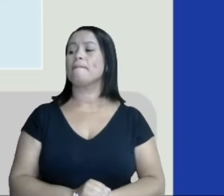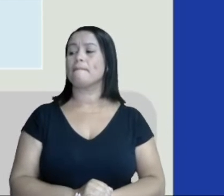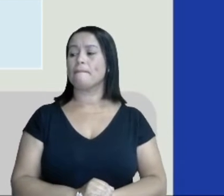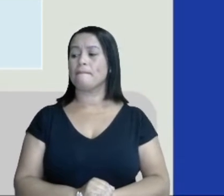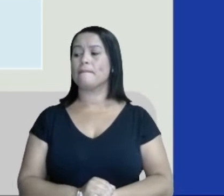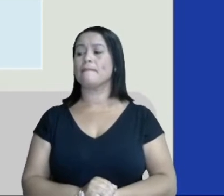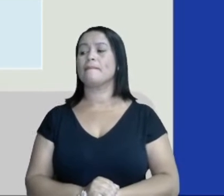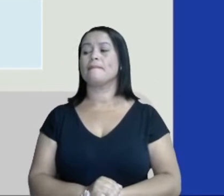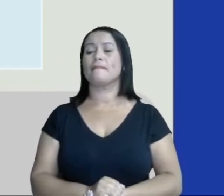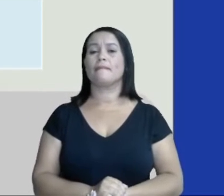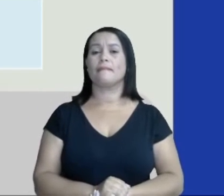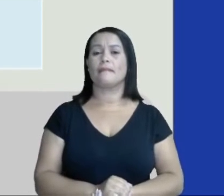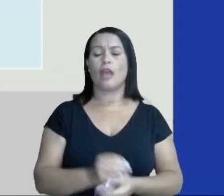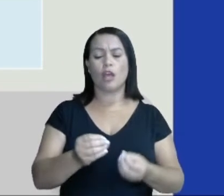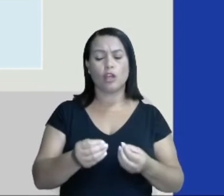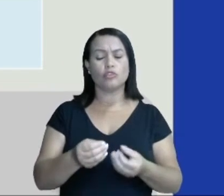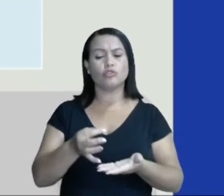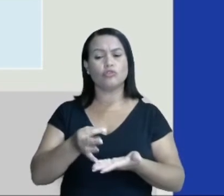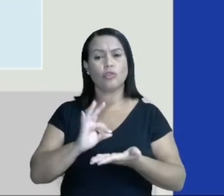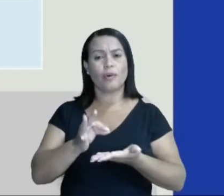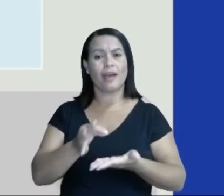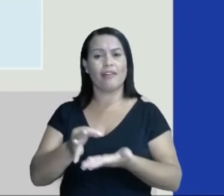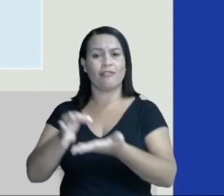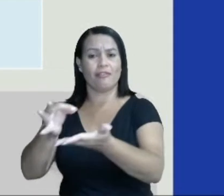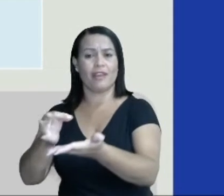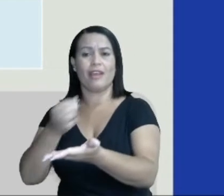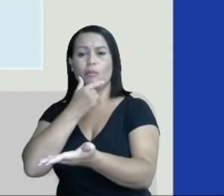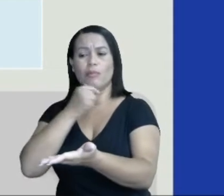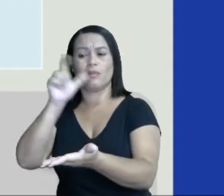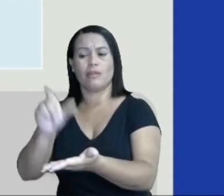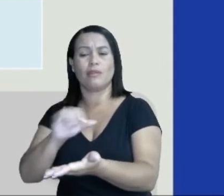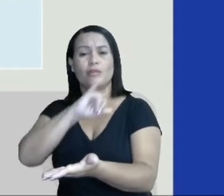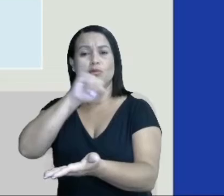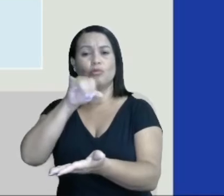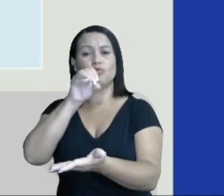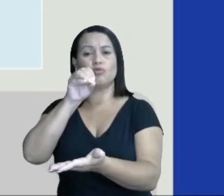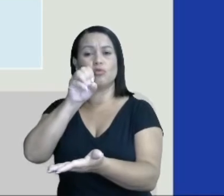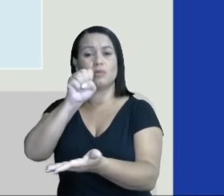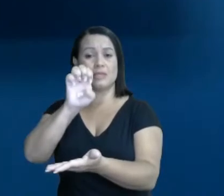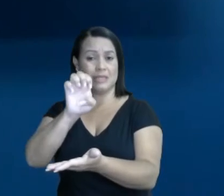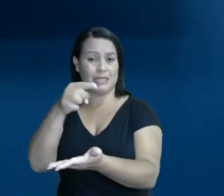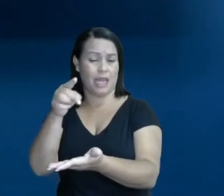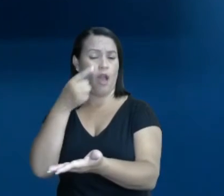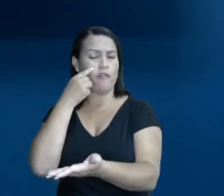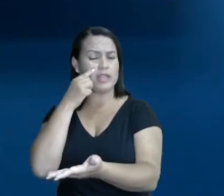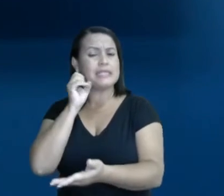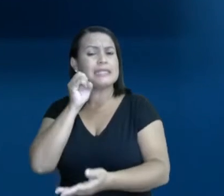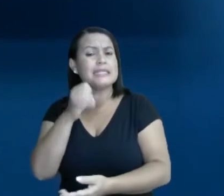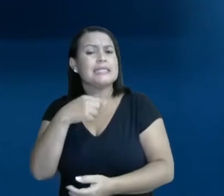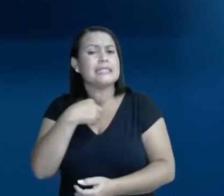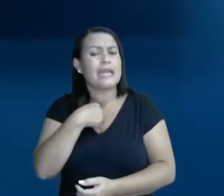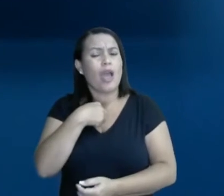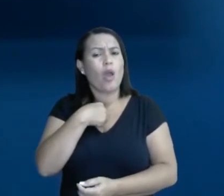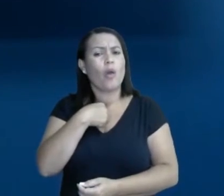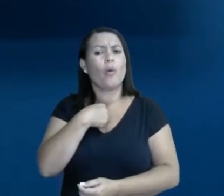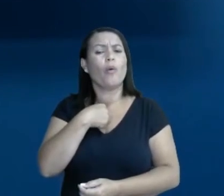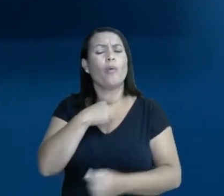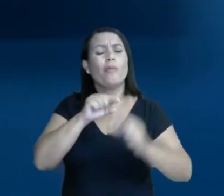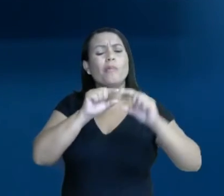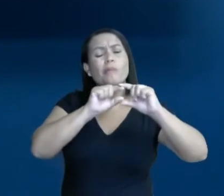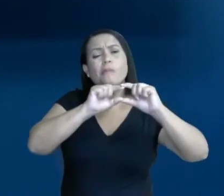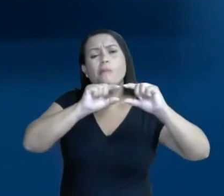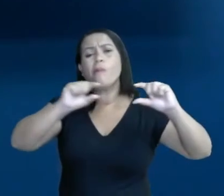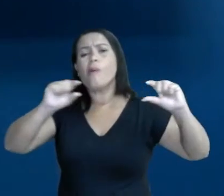a José. Dou café a José. Então, se eu fosse colocar, né,